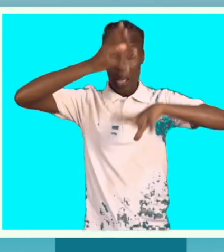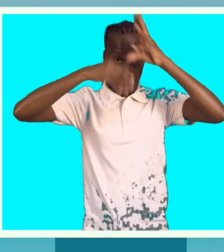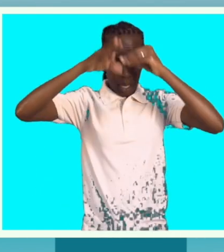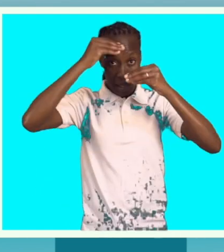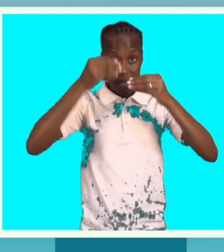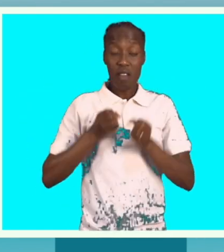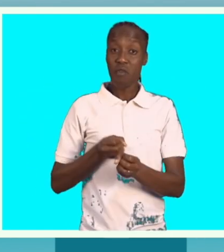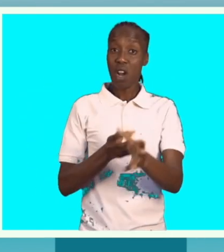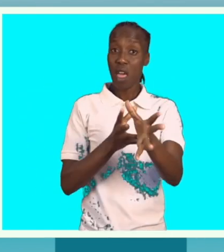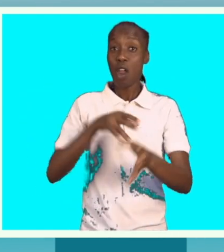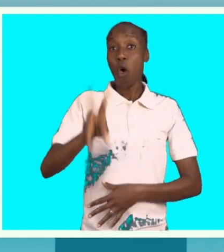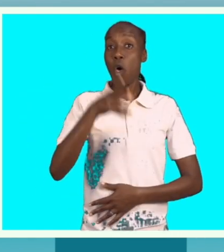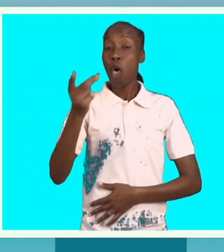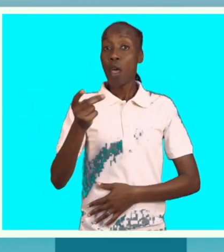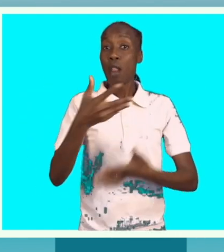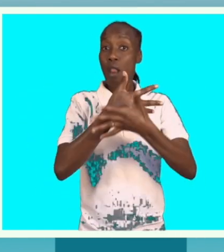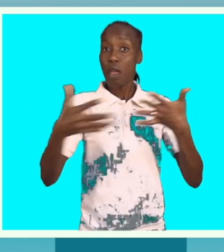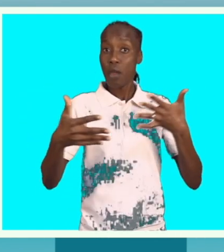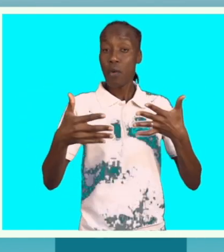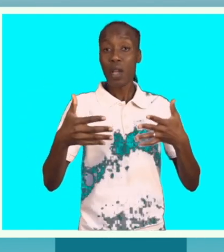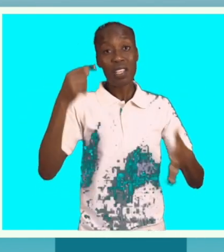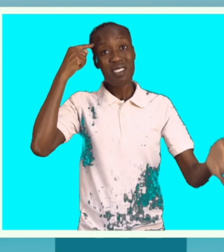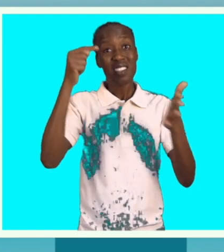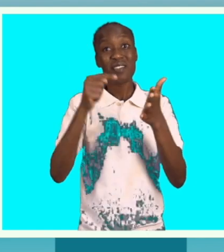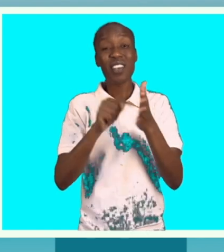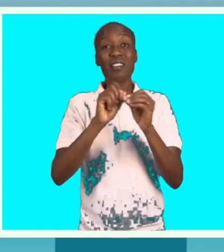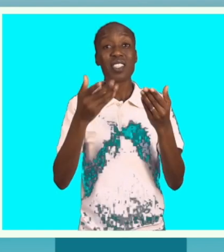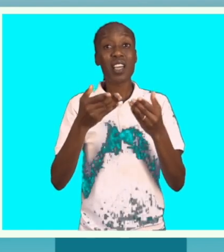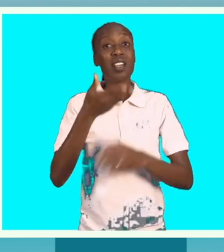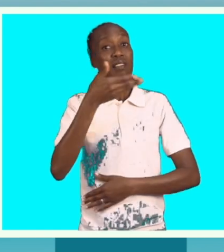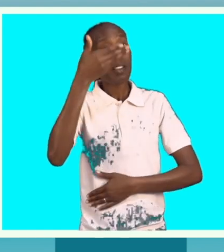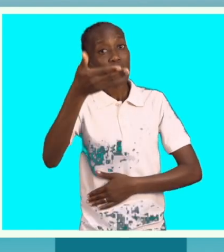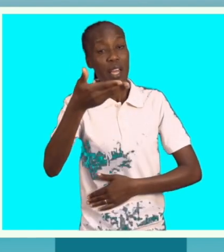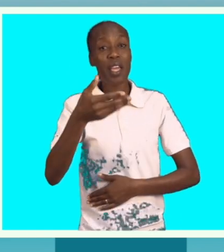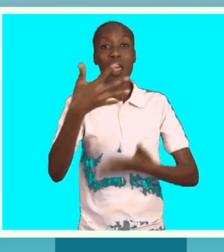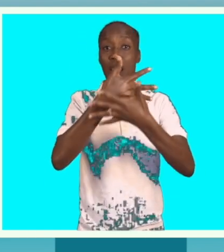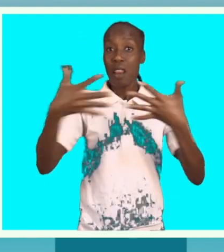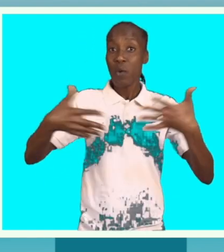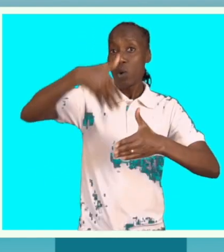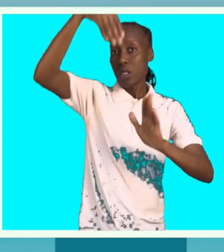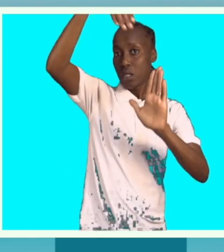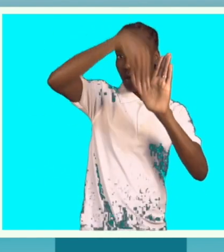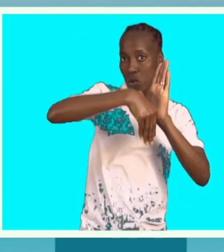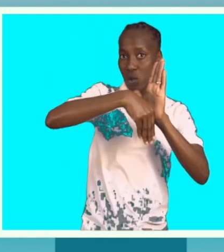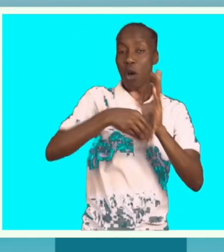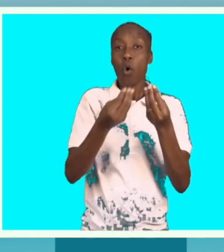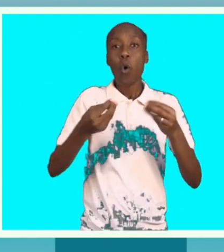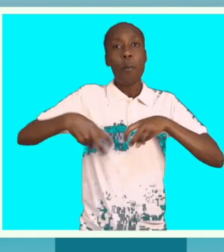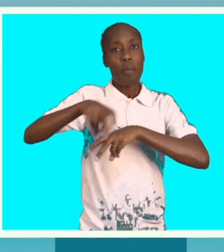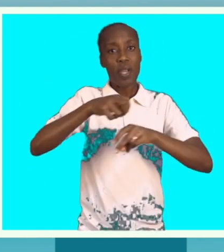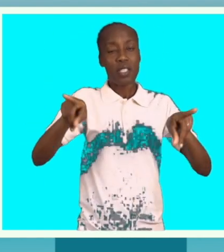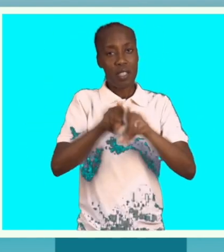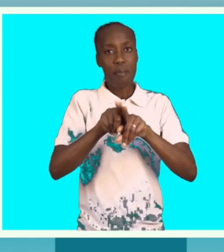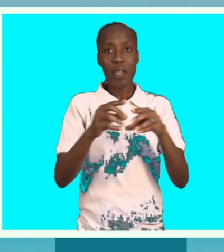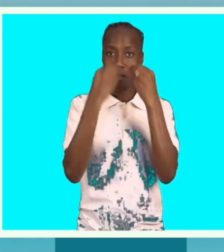dia. Aprendemos outras coisas, que eles são muito pacíficos. Por exemplo, os amigos de Sofala, eles gostam muito de conversar, são